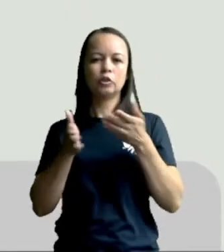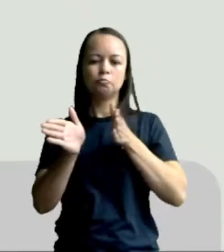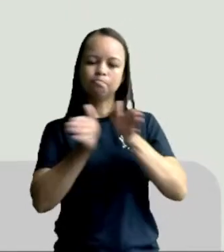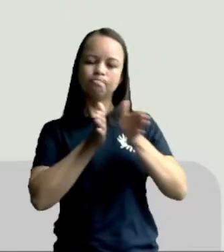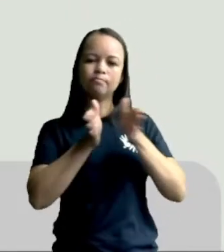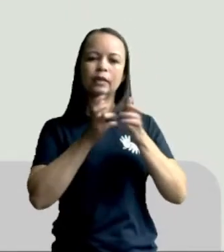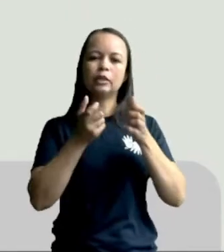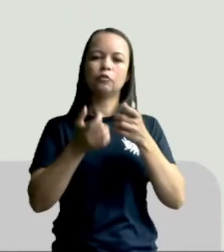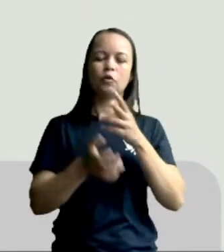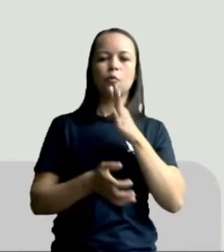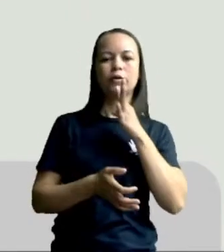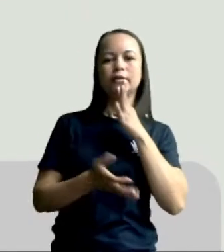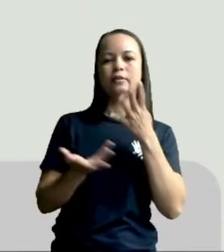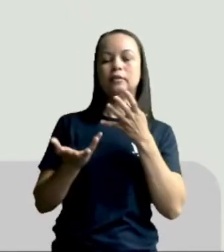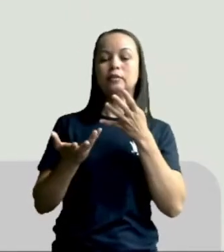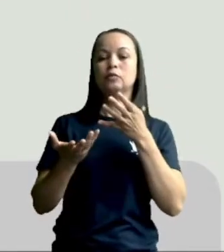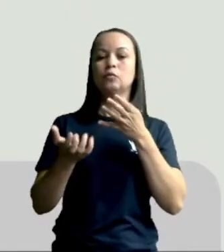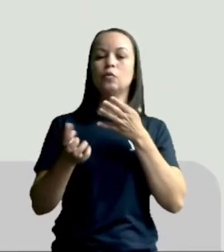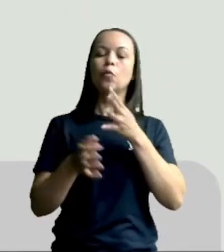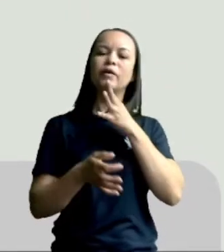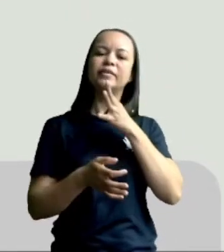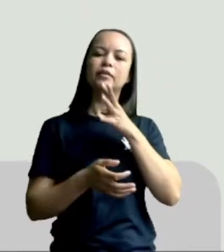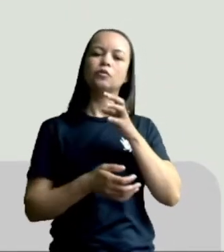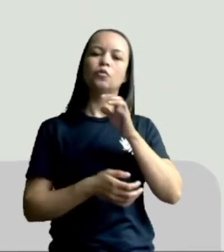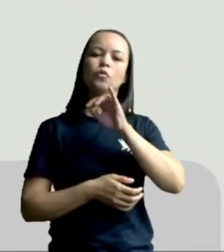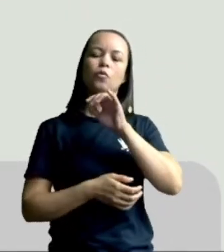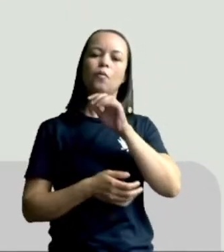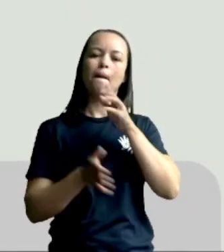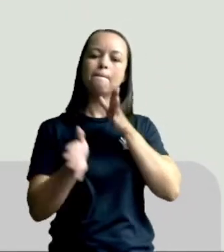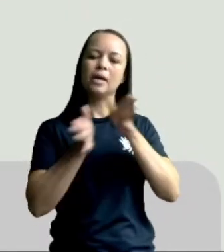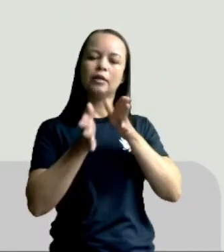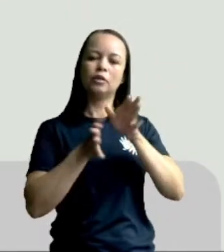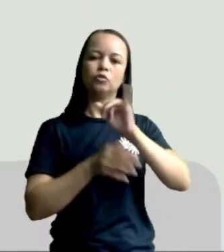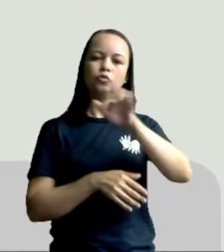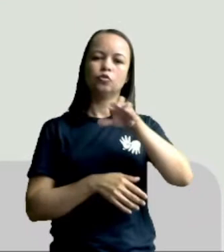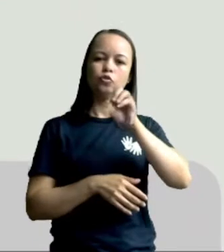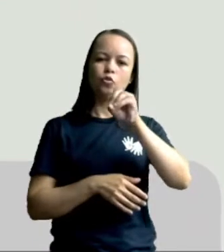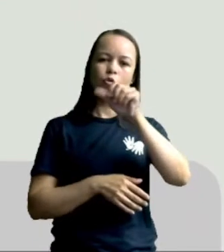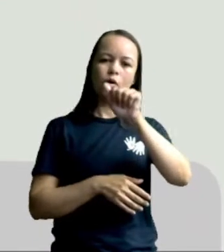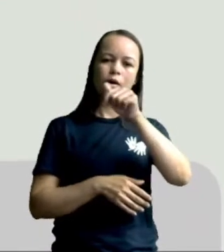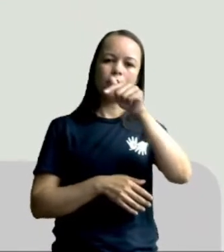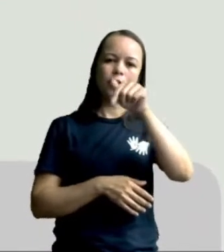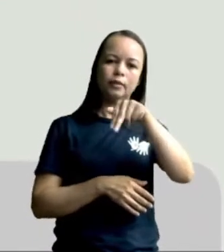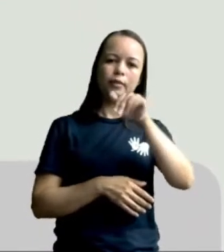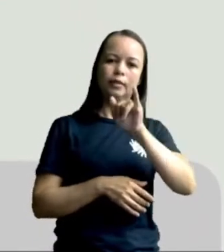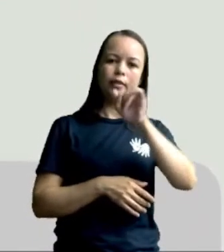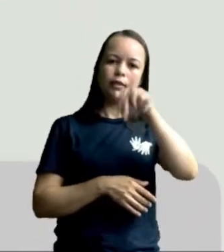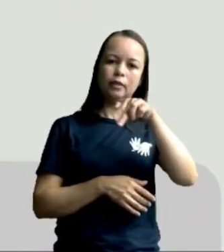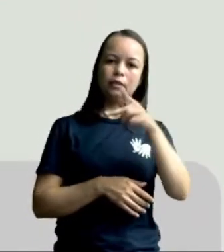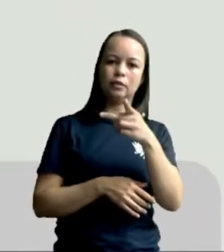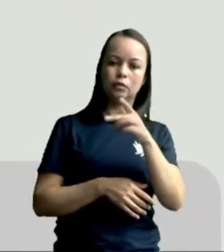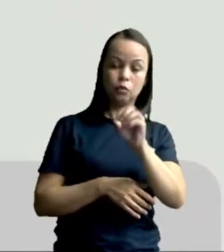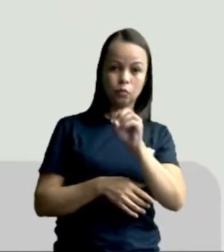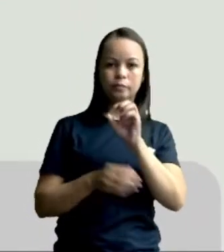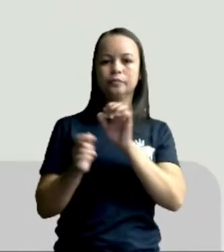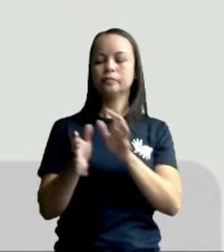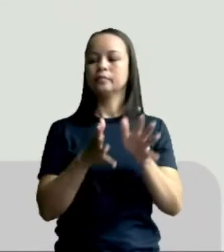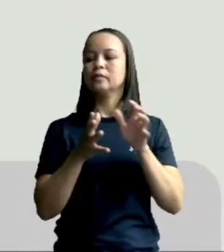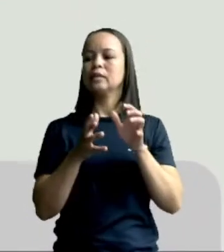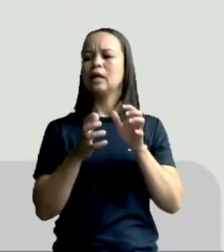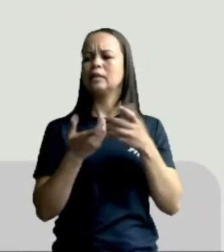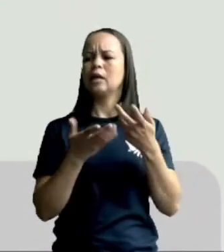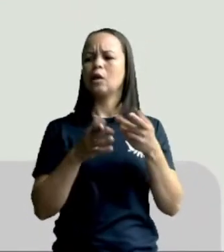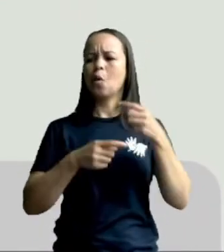ficou conhecido como período joanino. Essas mudanças ocorreram no campo cultural, econômico e até mesmo político.